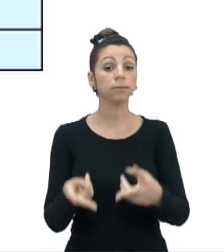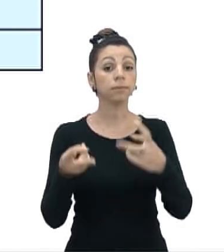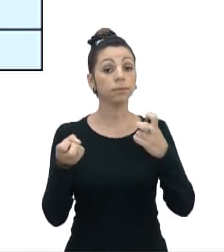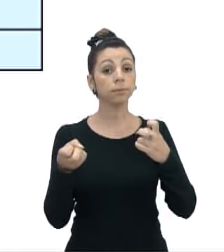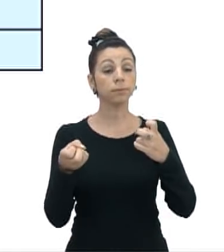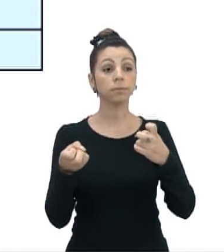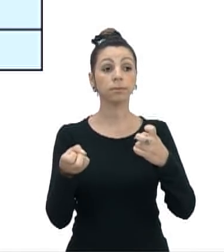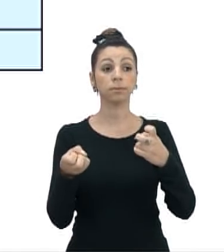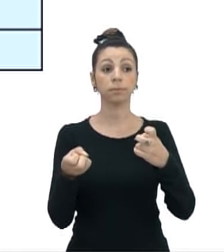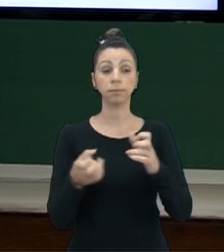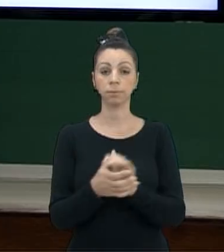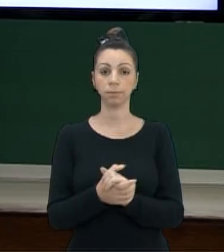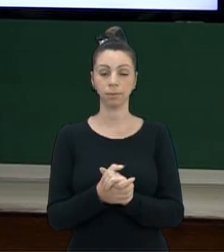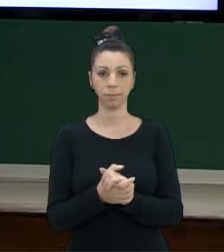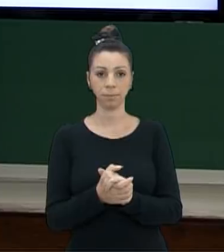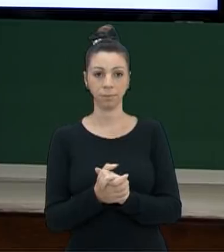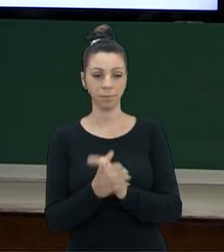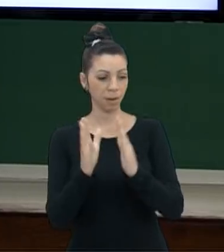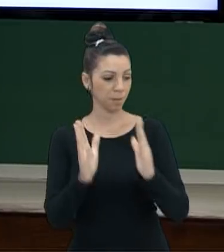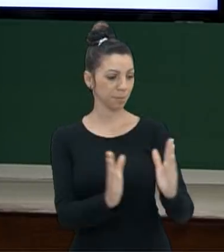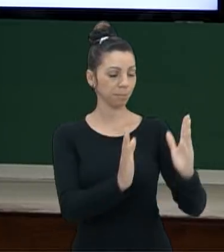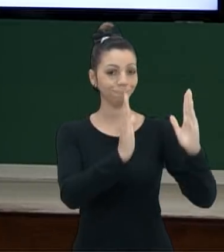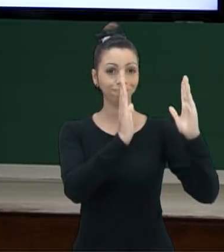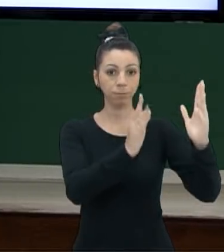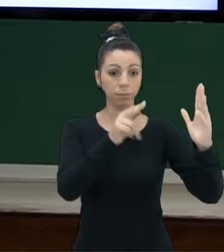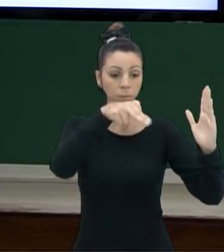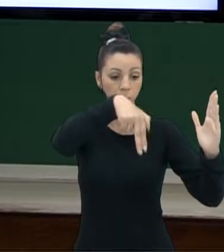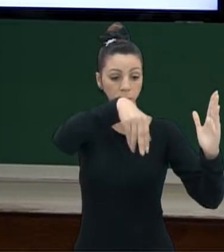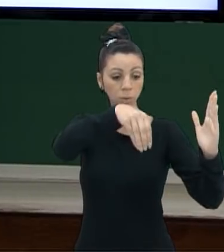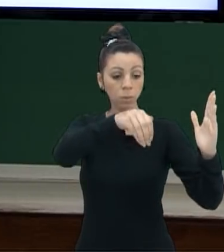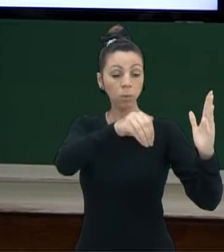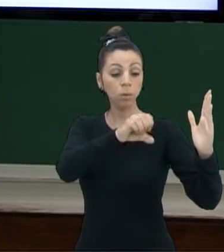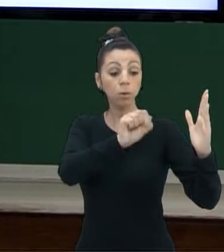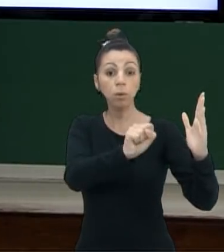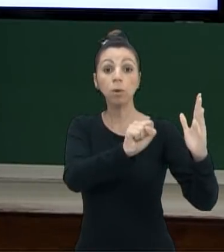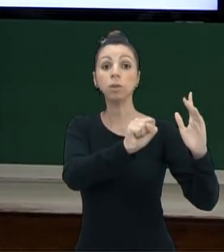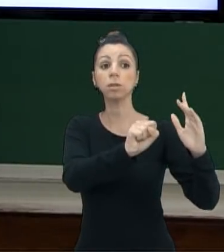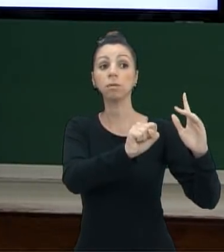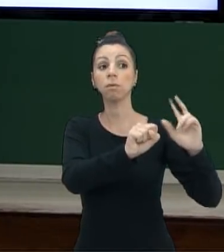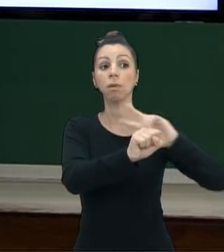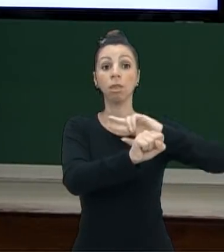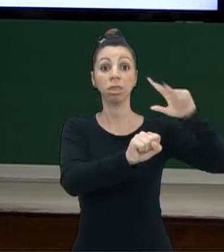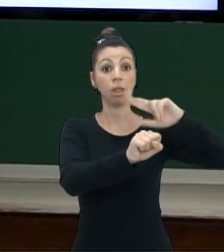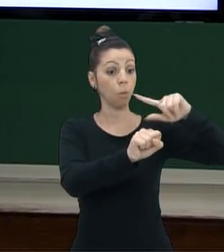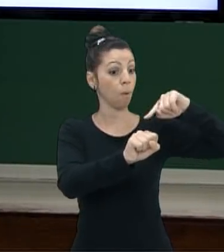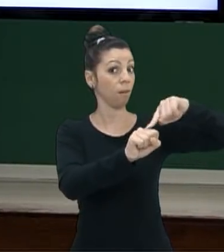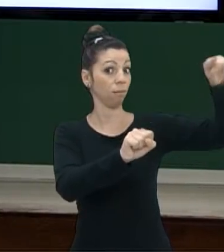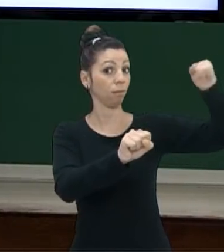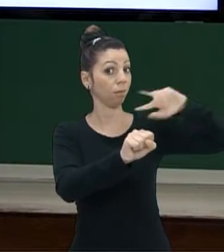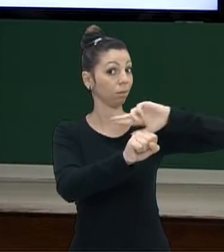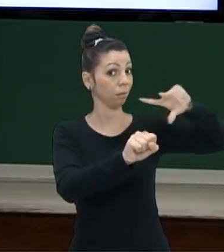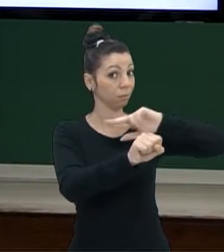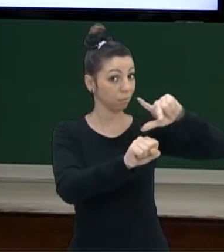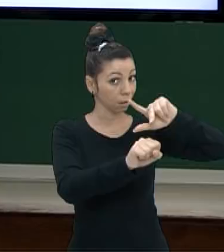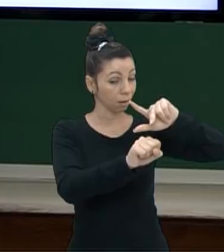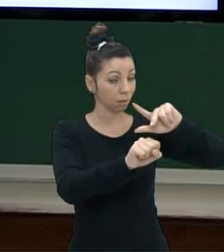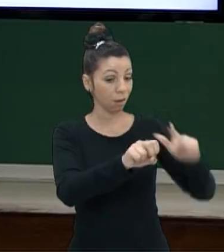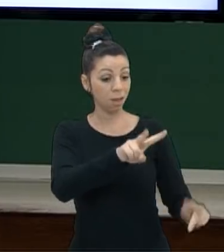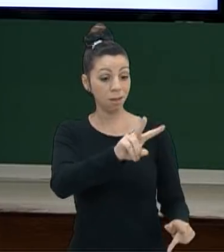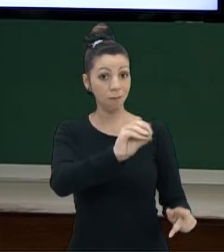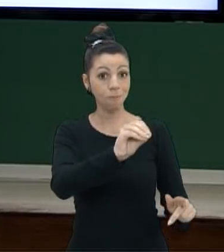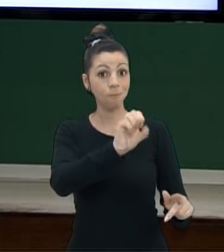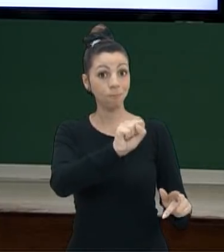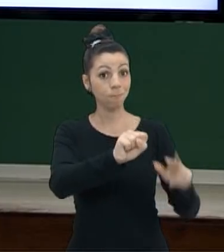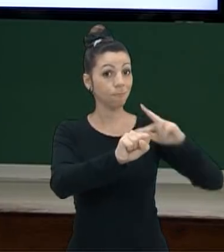aqui não é o nós, é o nos, tá? Não é o vós, é o vos.